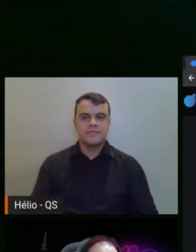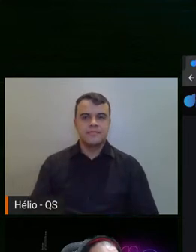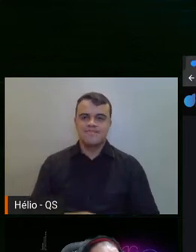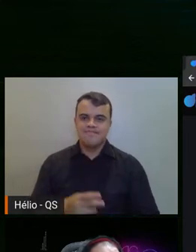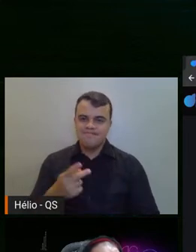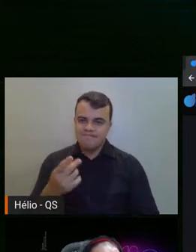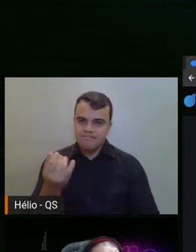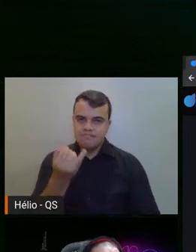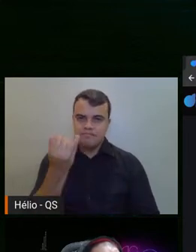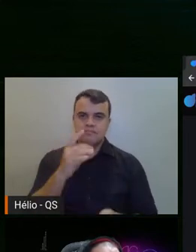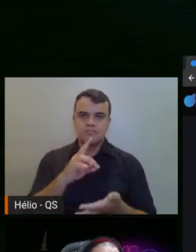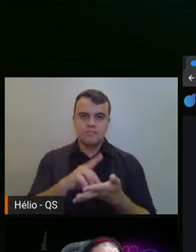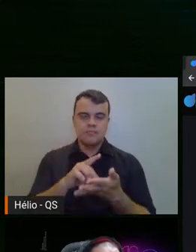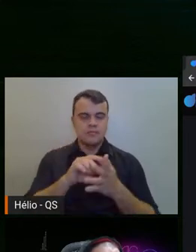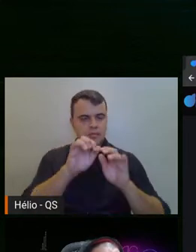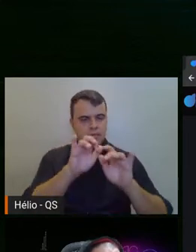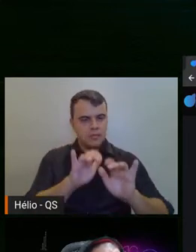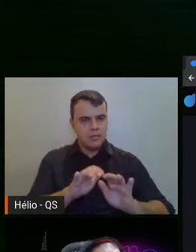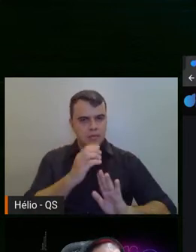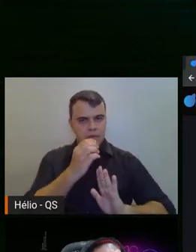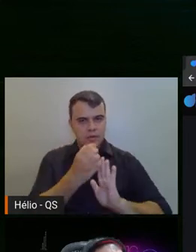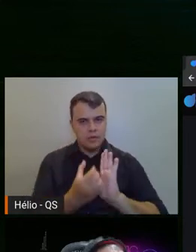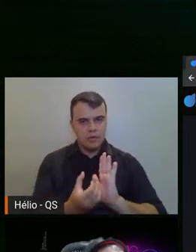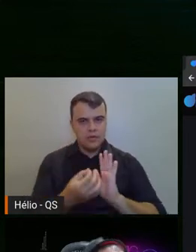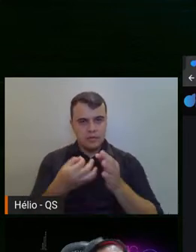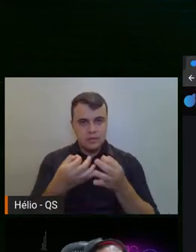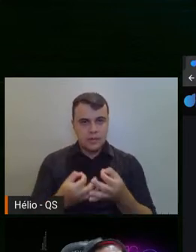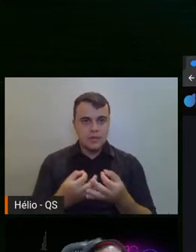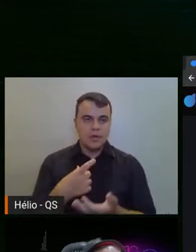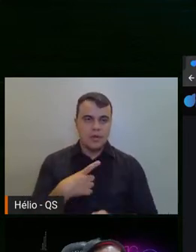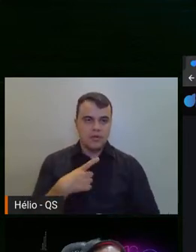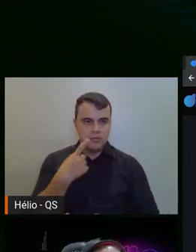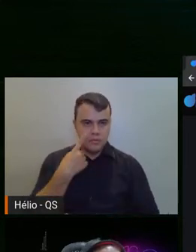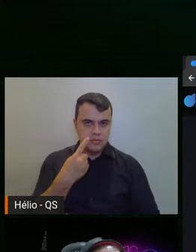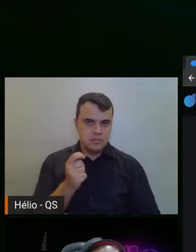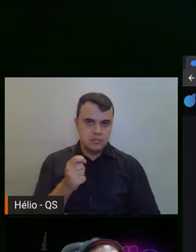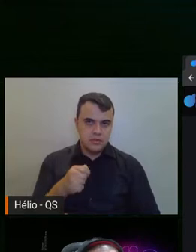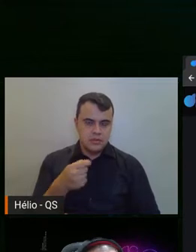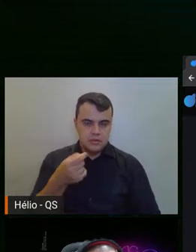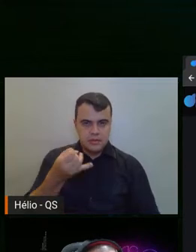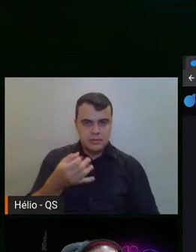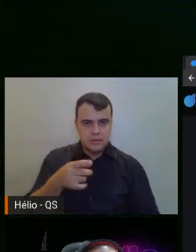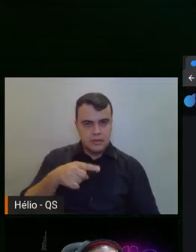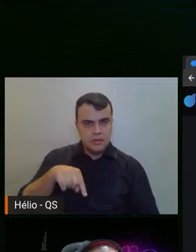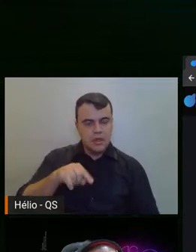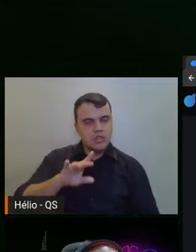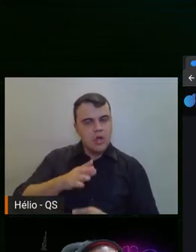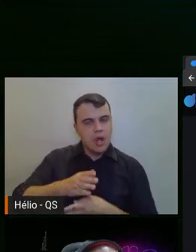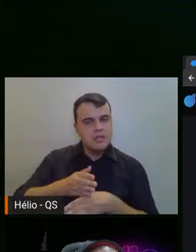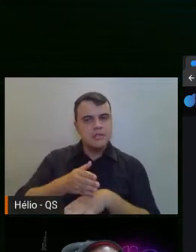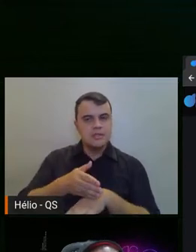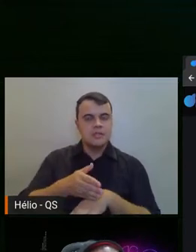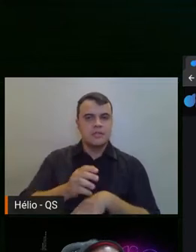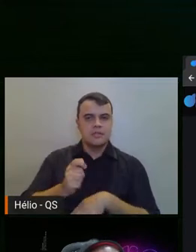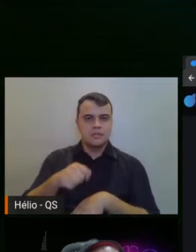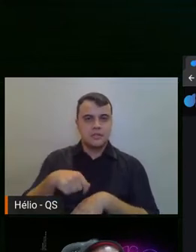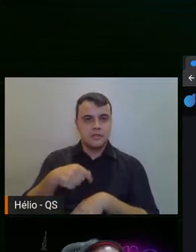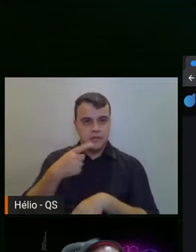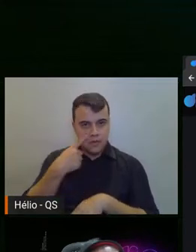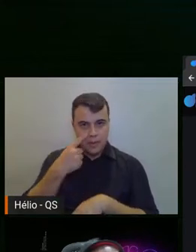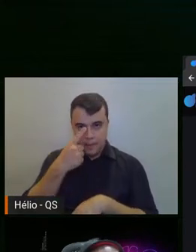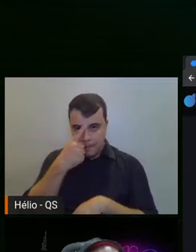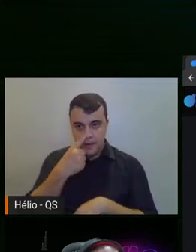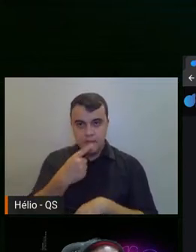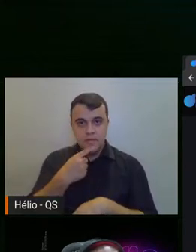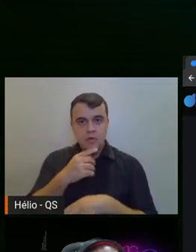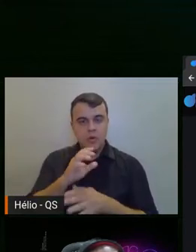ponto é bem importante galera preencha lá o currículo bonitinho vejam dessa forma aqui que eu mostrei para vocês é só acessar aqui a parte de perfil de